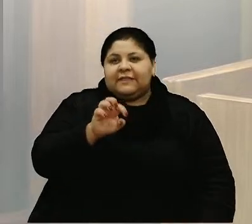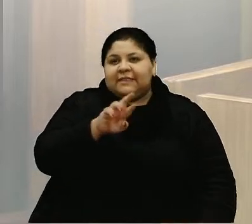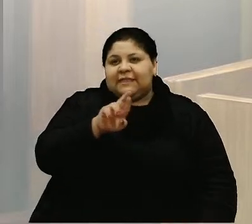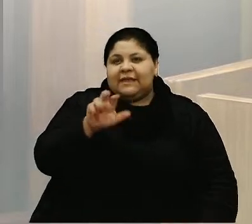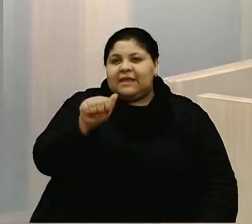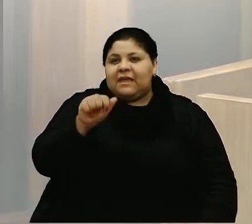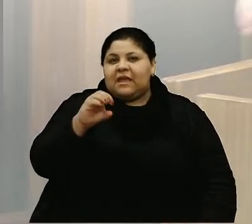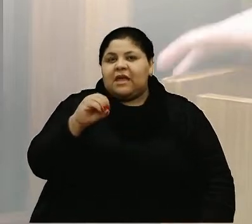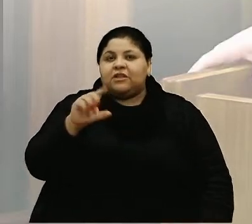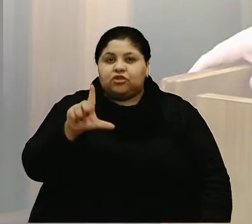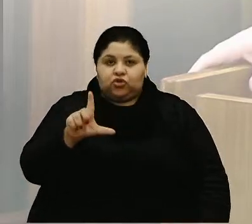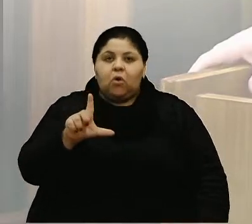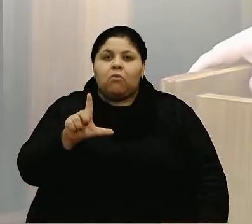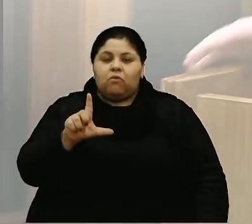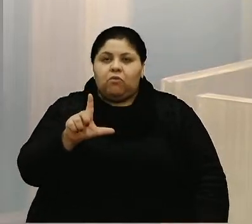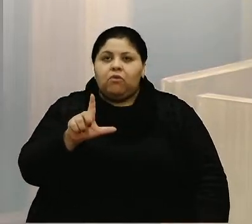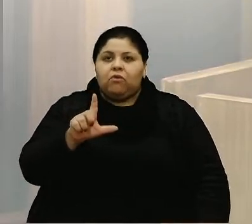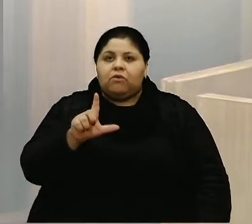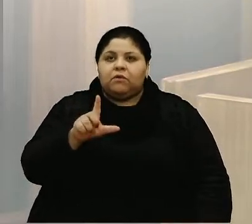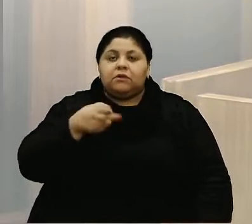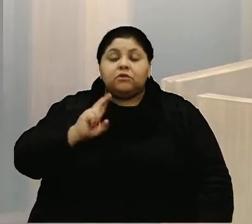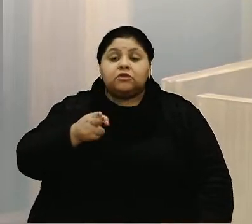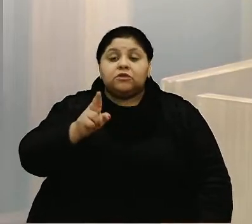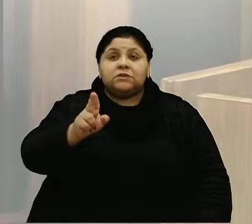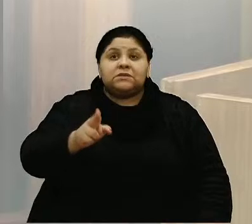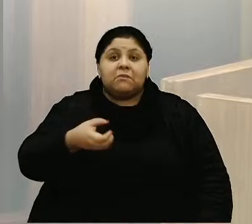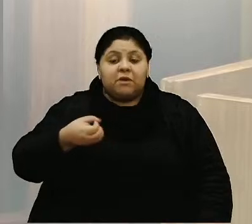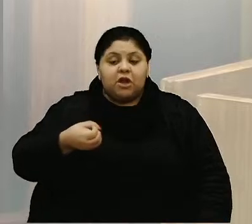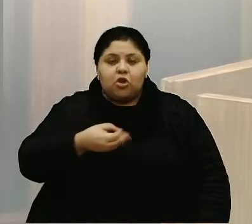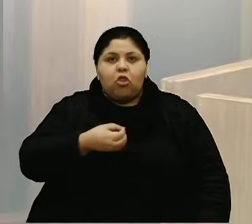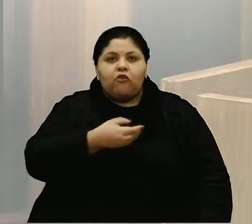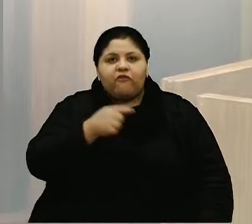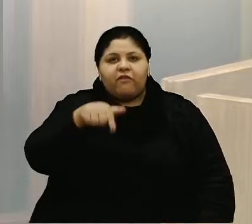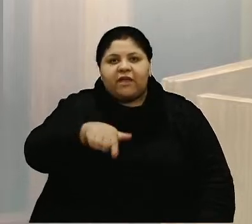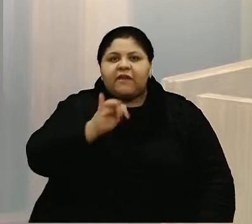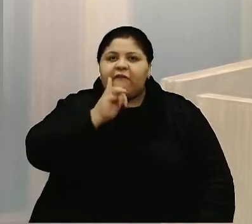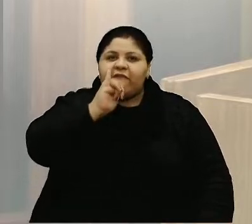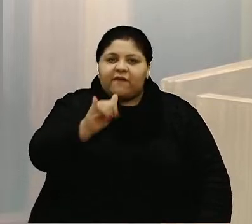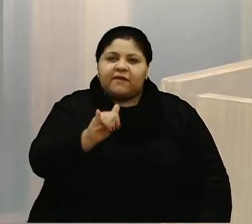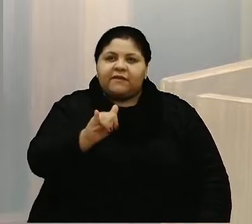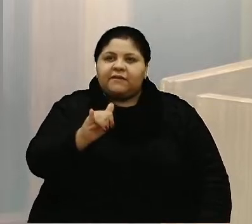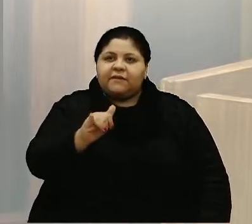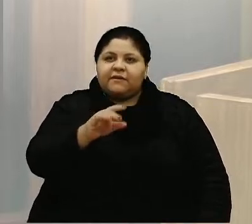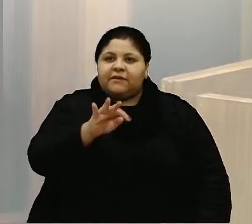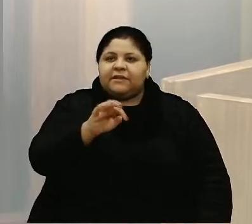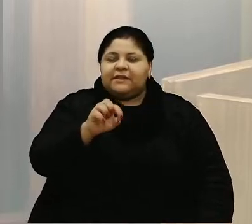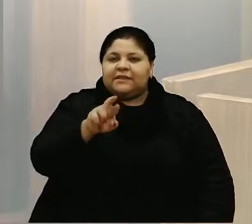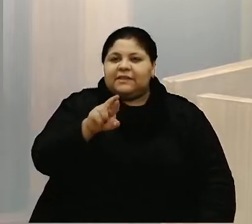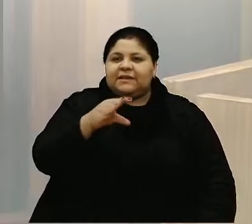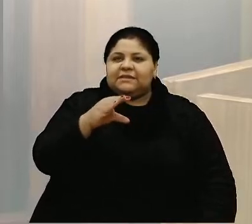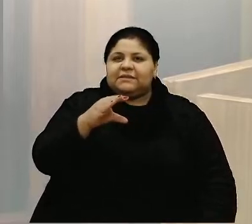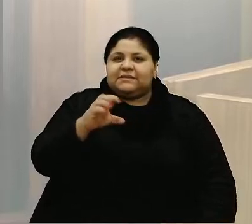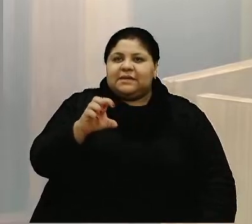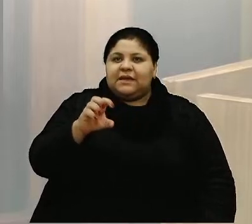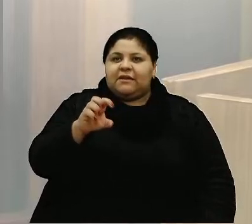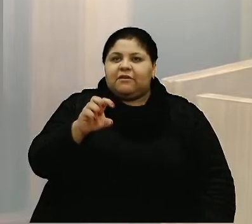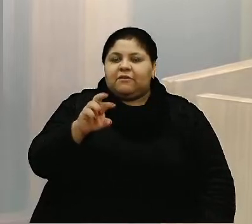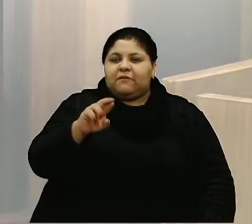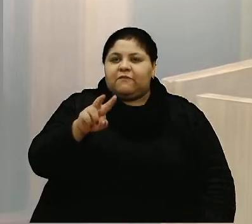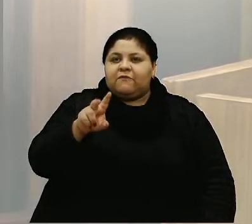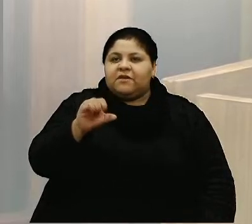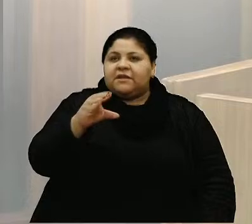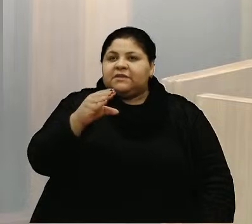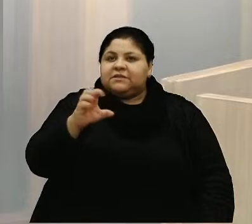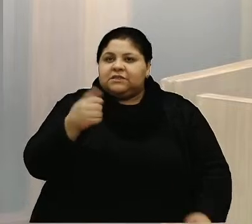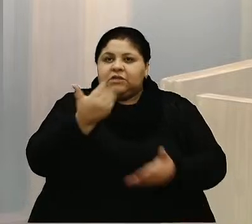né, Gustavo? Mas sempre está inovando, e aqui eu já citei a T-Service, que abriram as portas no final do ano